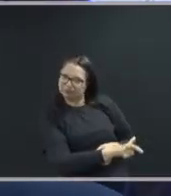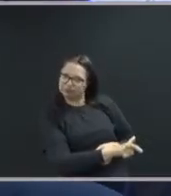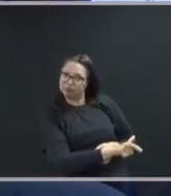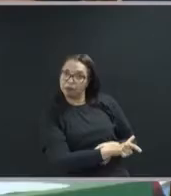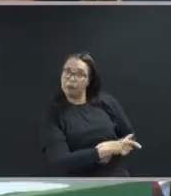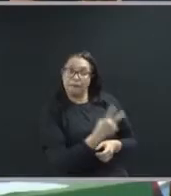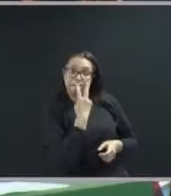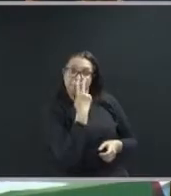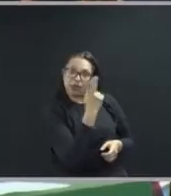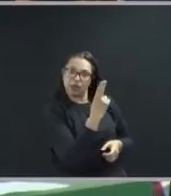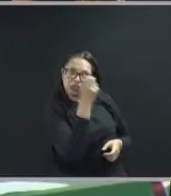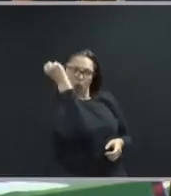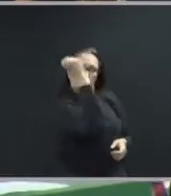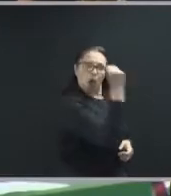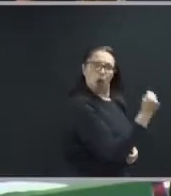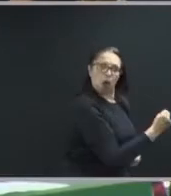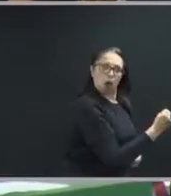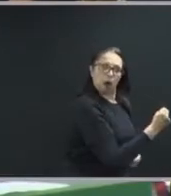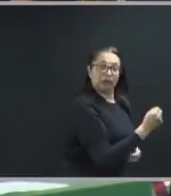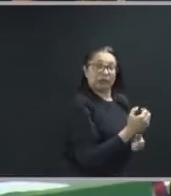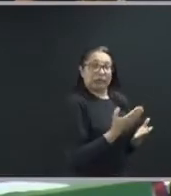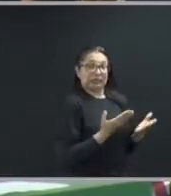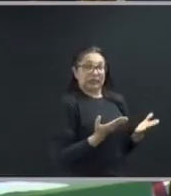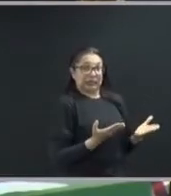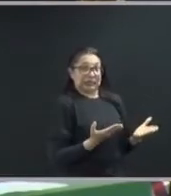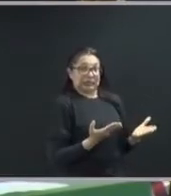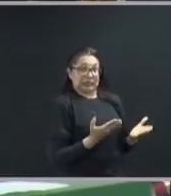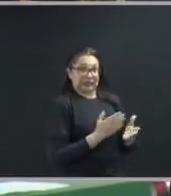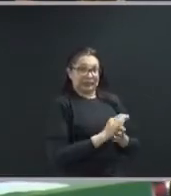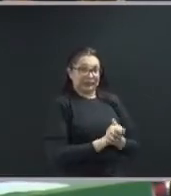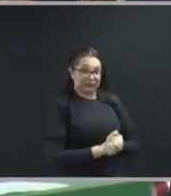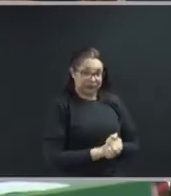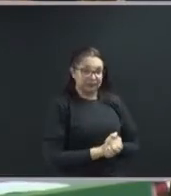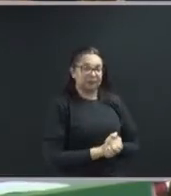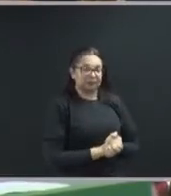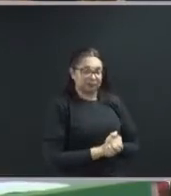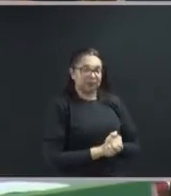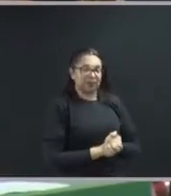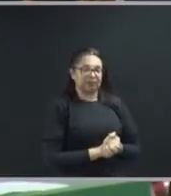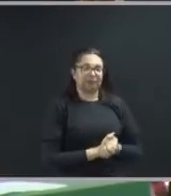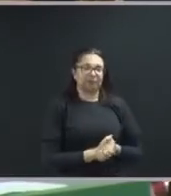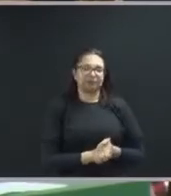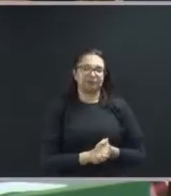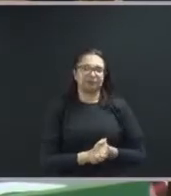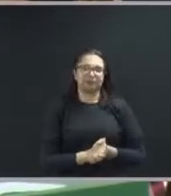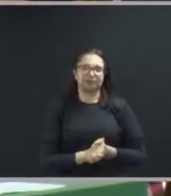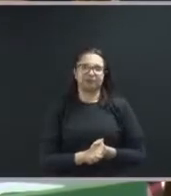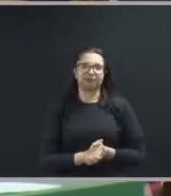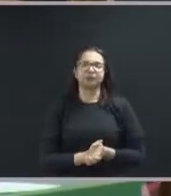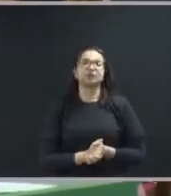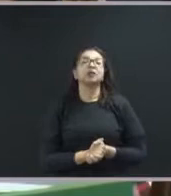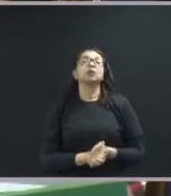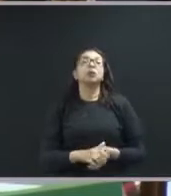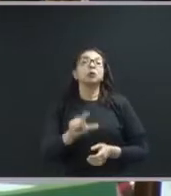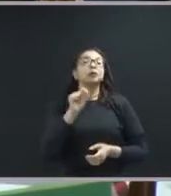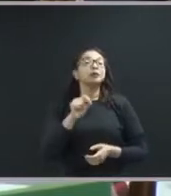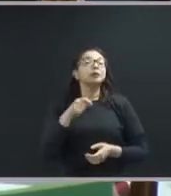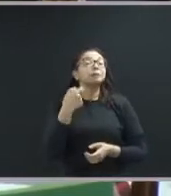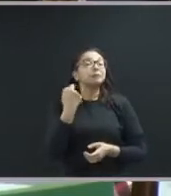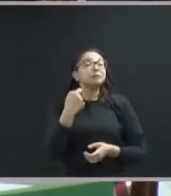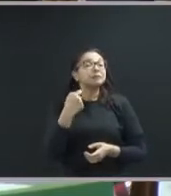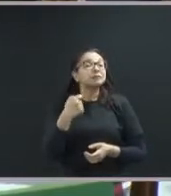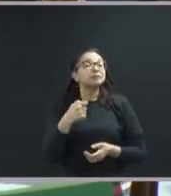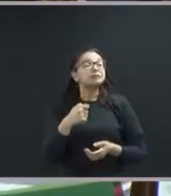A Bíblia diz que quando a gente se reúne em família, se reúne entre a irmandade, um tem salmo, um